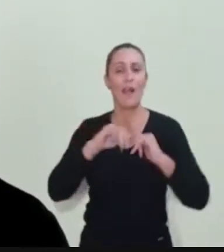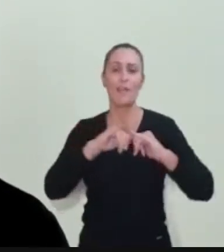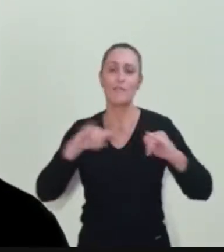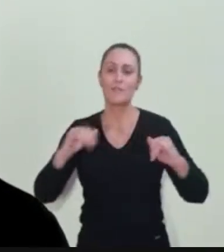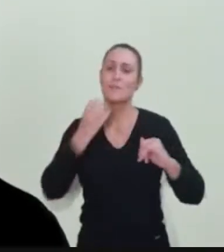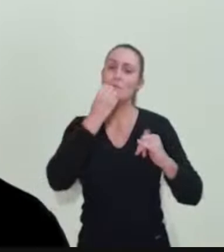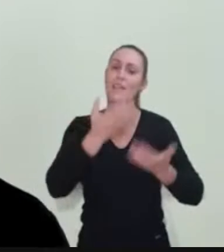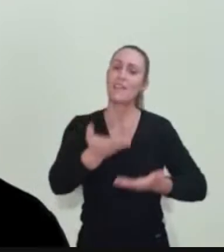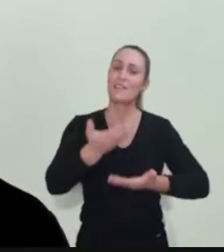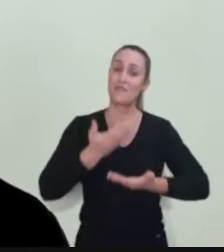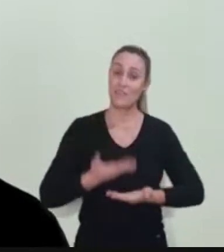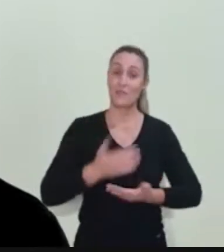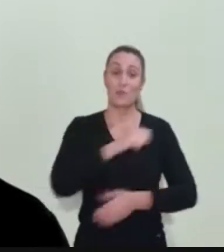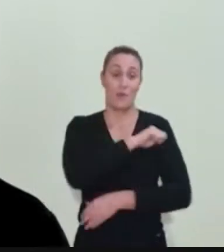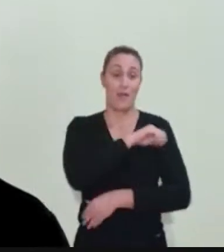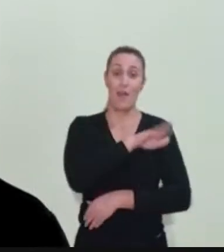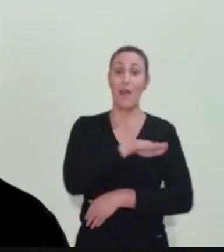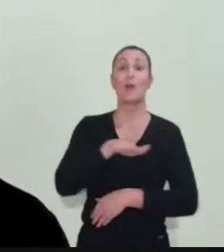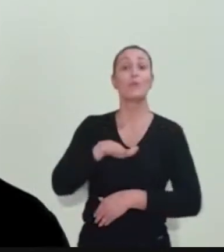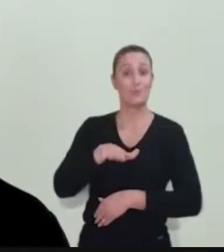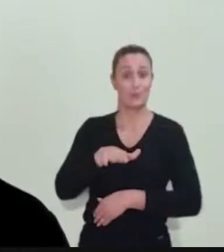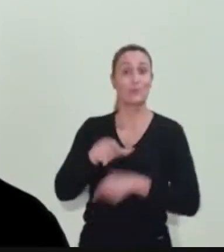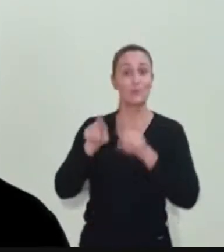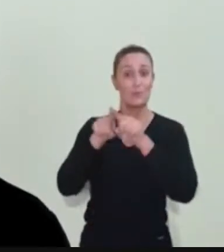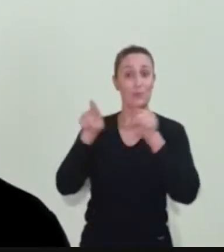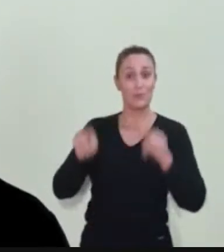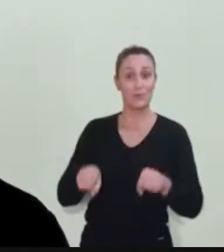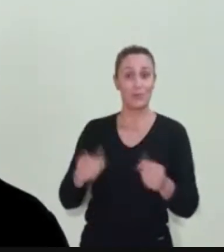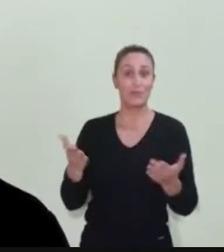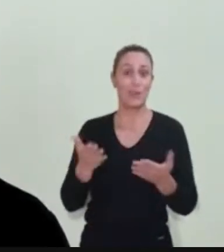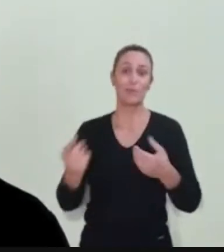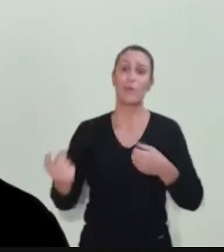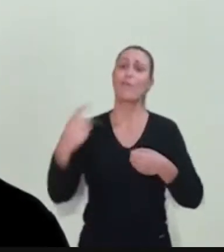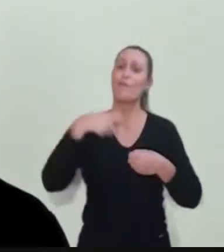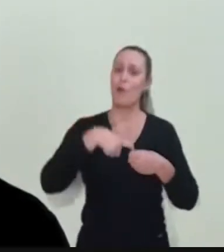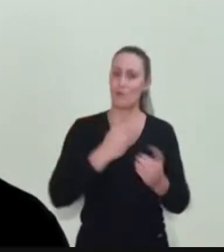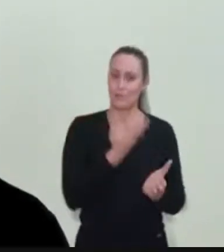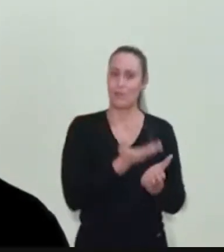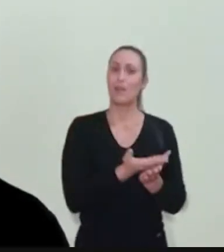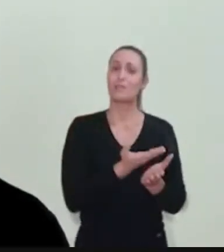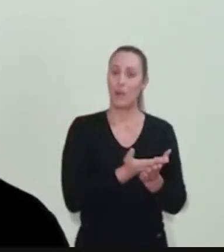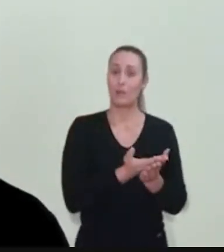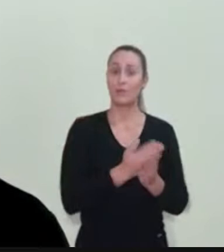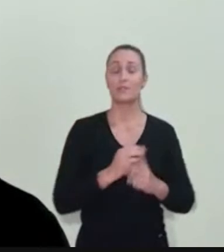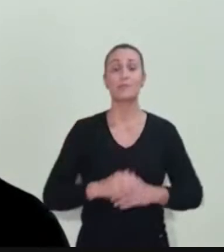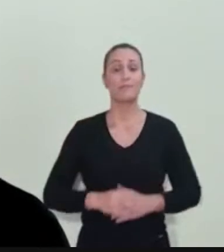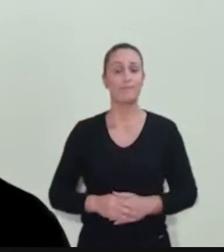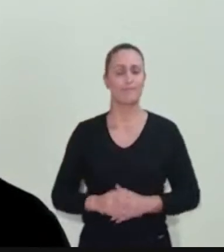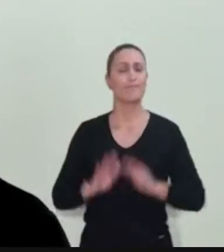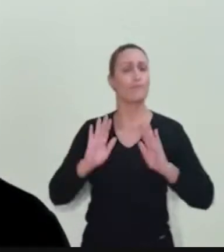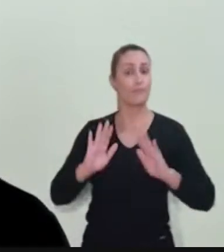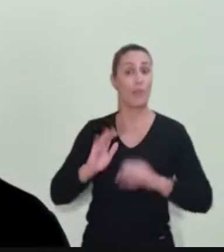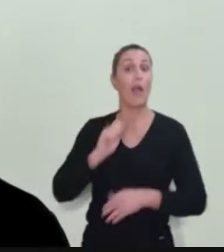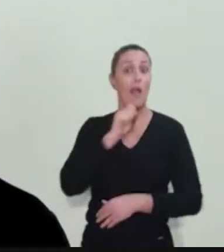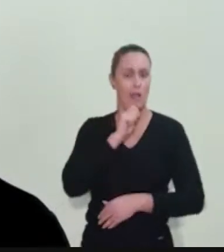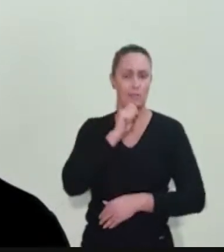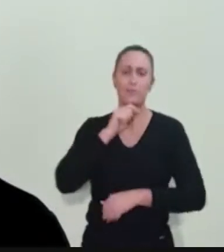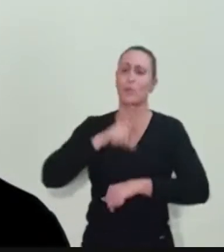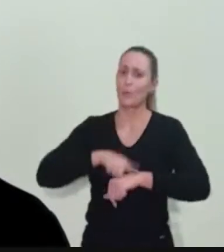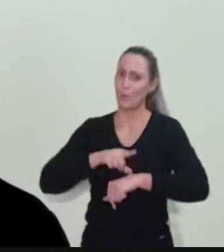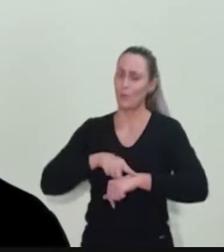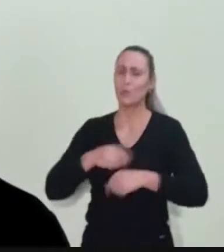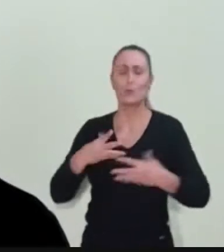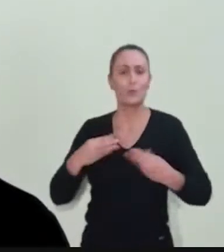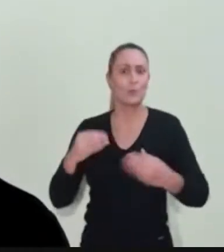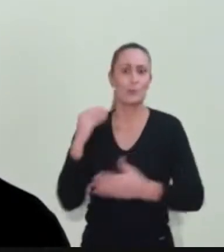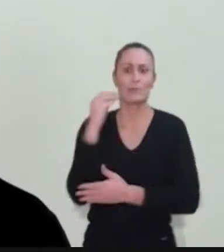boas-vindas aos nossos estudantes e aos nossos servidores nesta retomada das atividades letivas. Vivemos ainda um momento